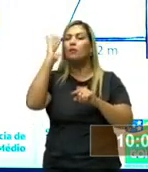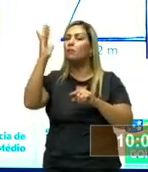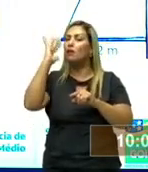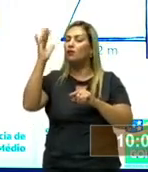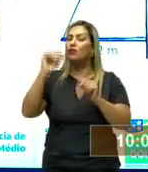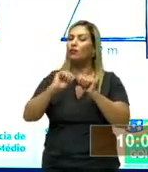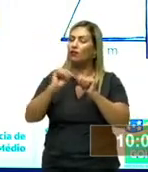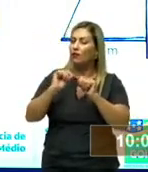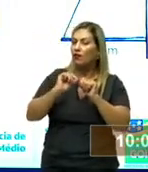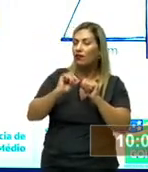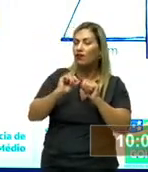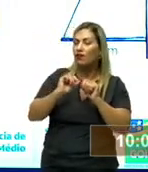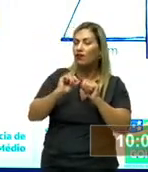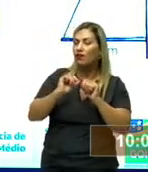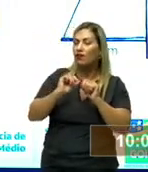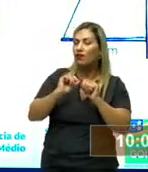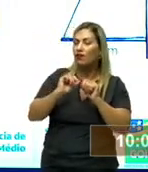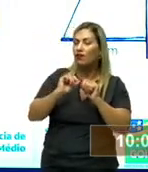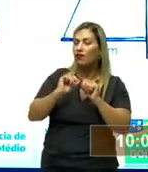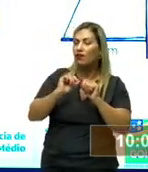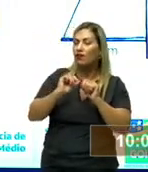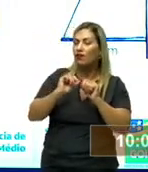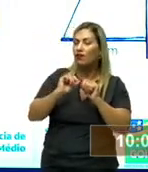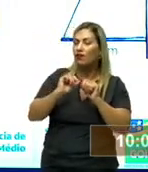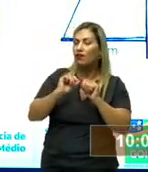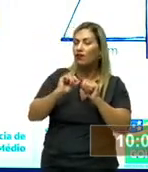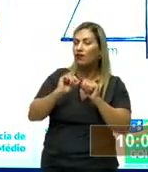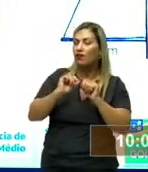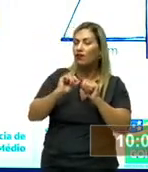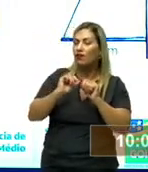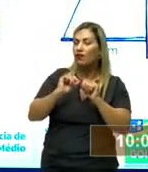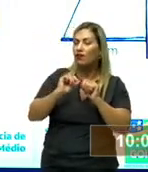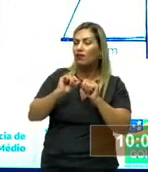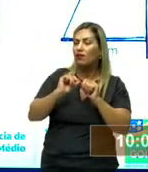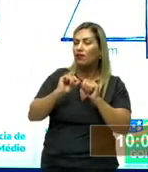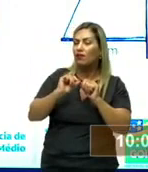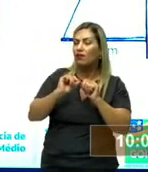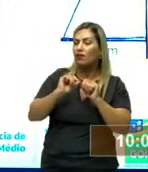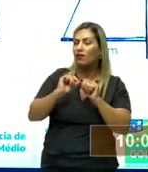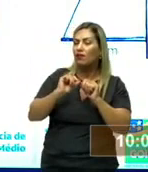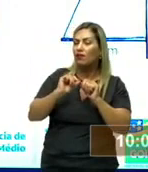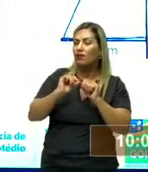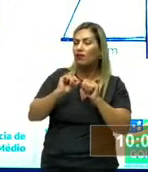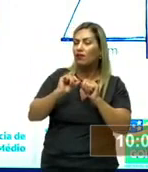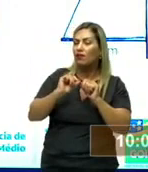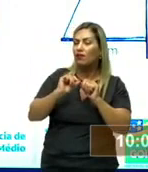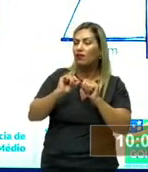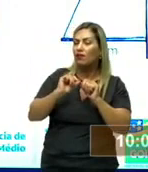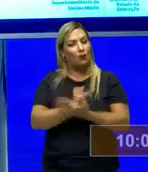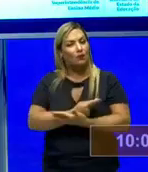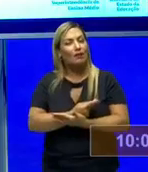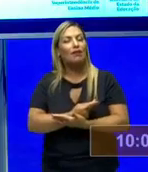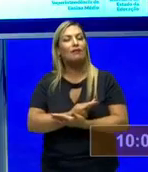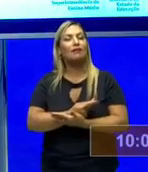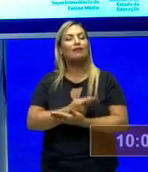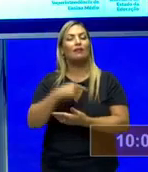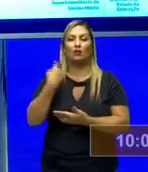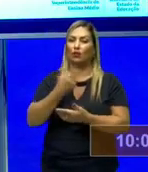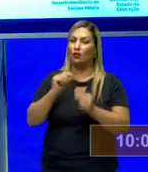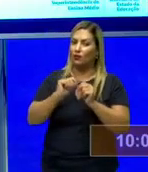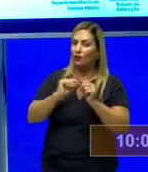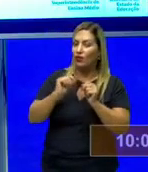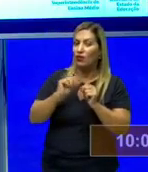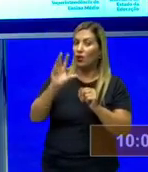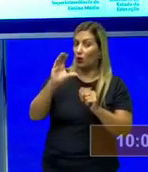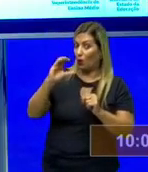Imaginário formado pela vela lembra que eu falei para vocês que o o sol de revolução aí ó nesse caso nosso